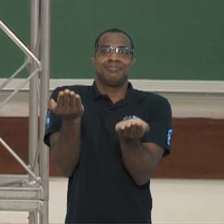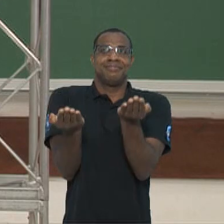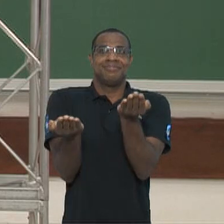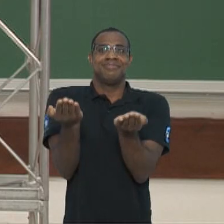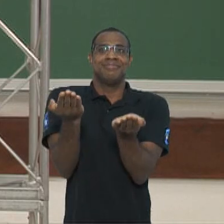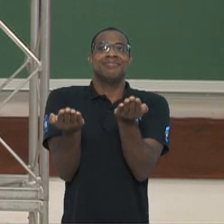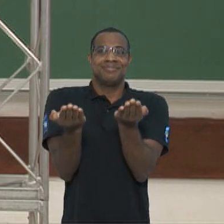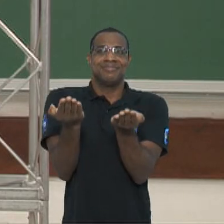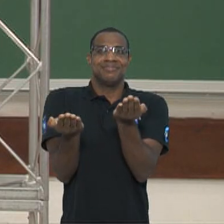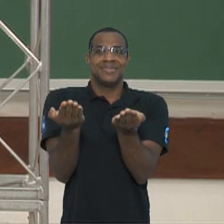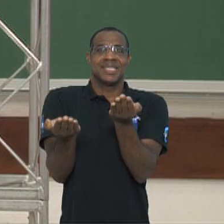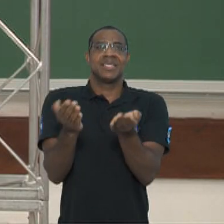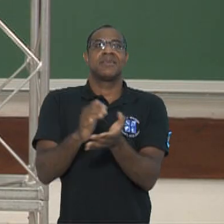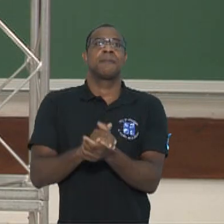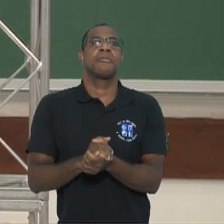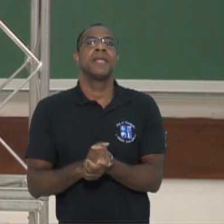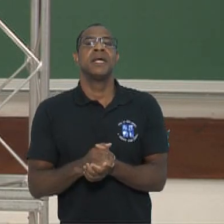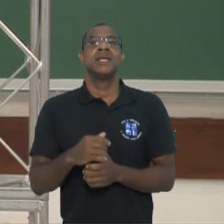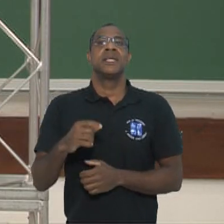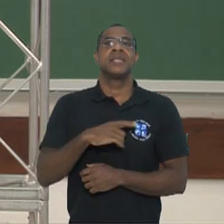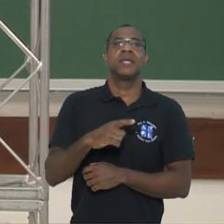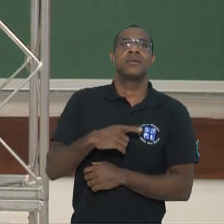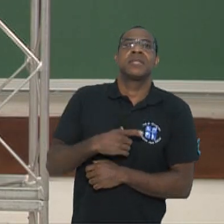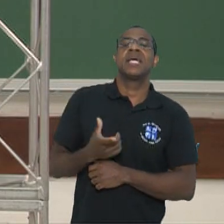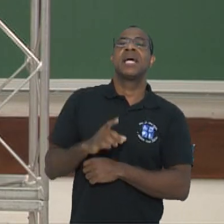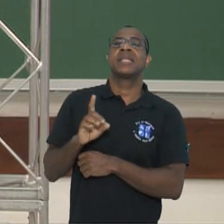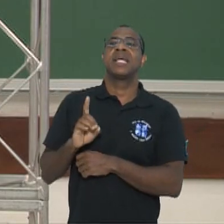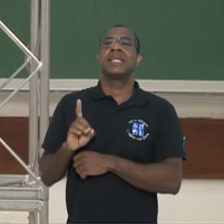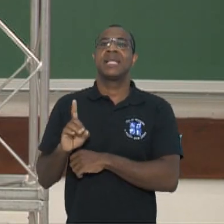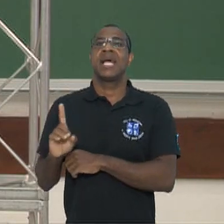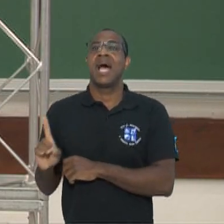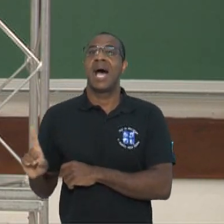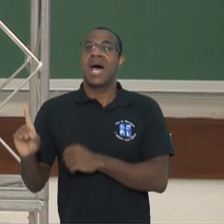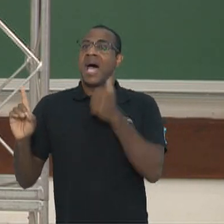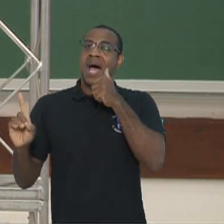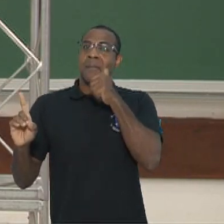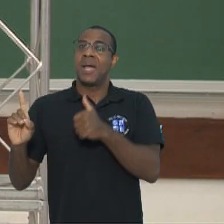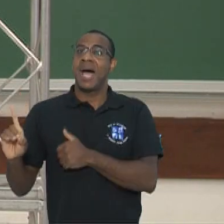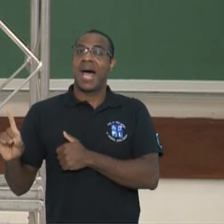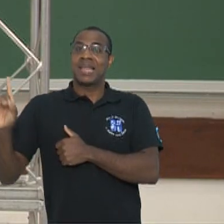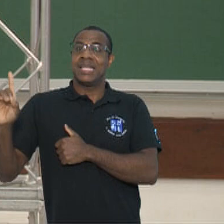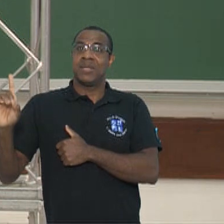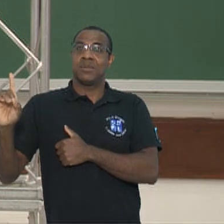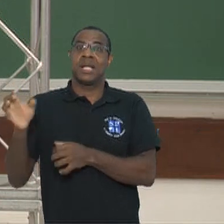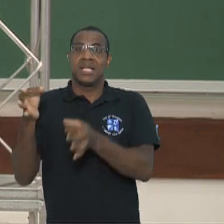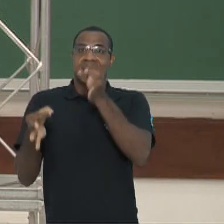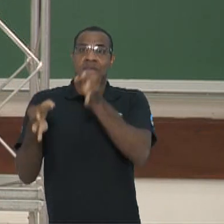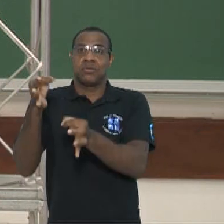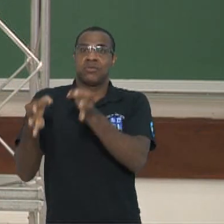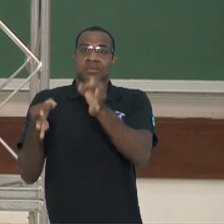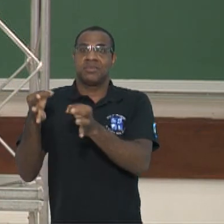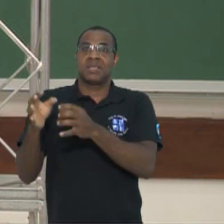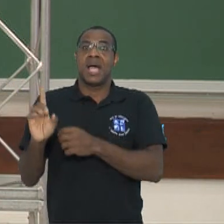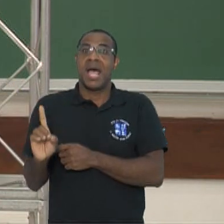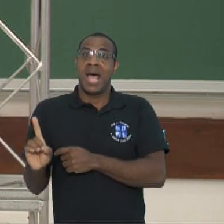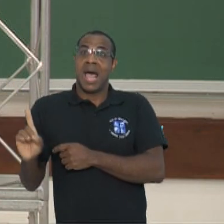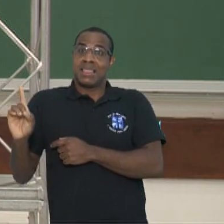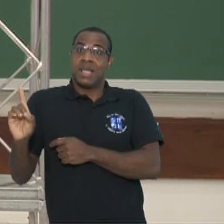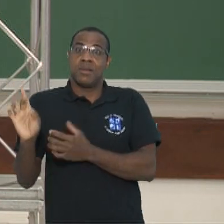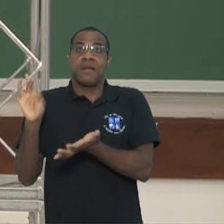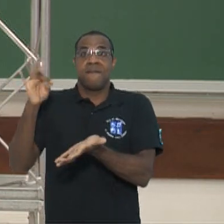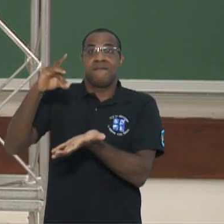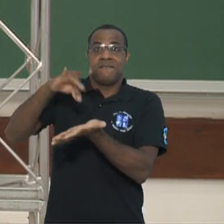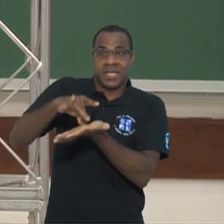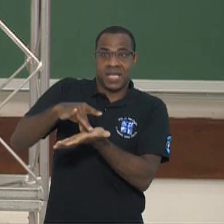que representa a deusa da justiça, a deusa da verdade. Nessa balança da justiça, o morto está esperando